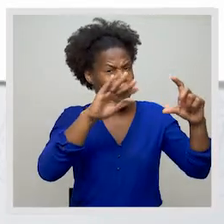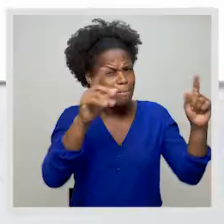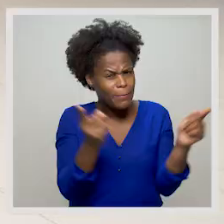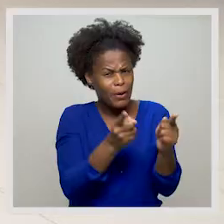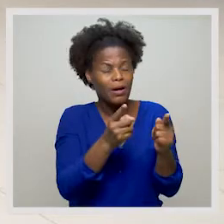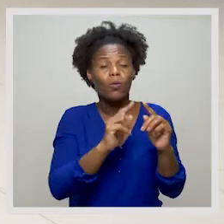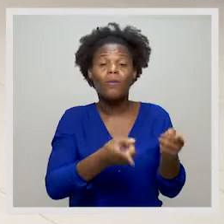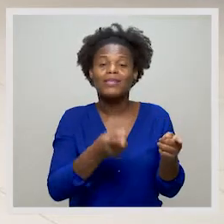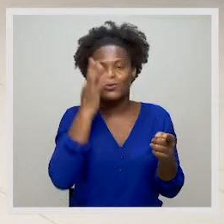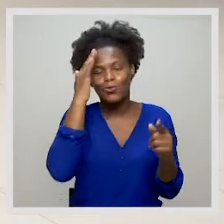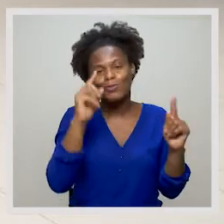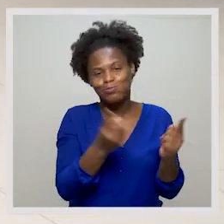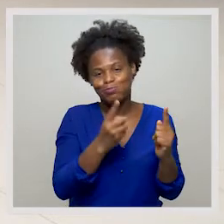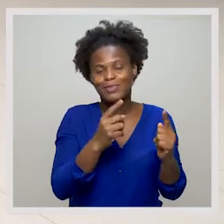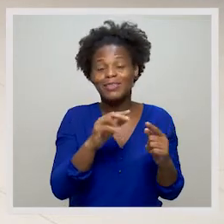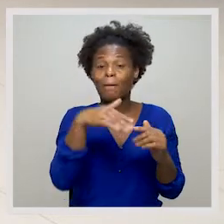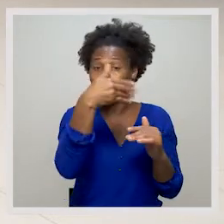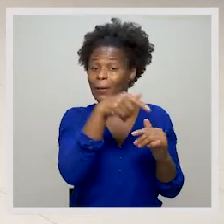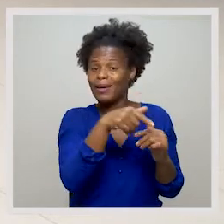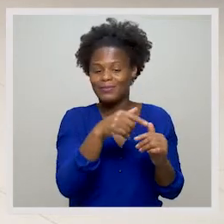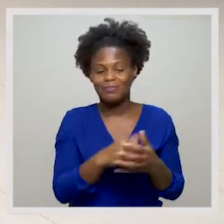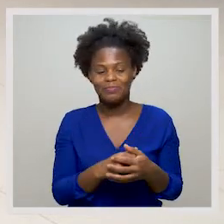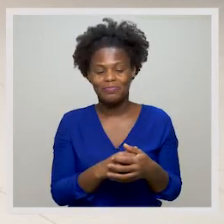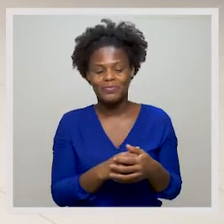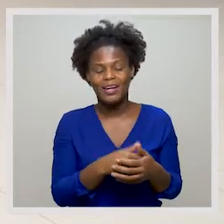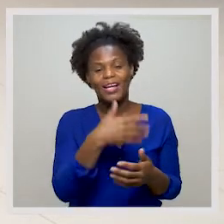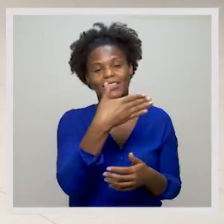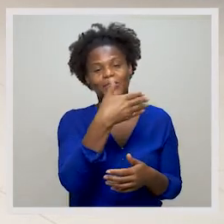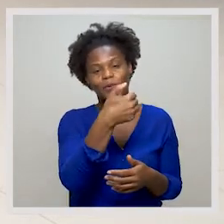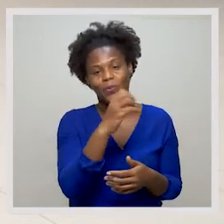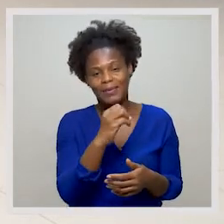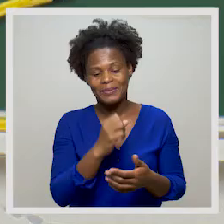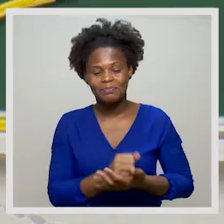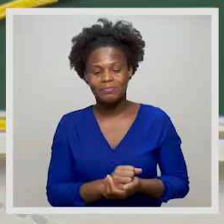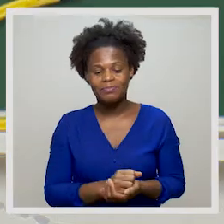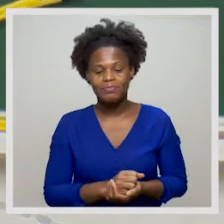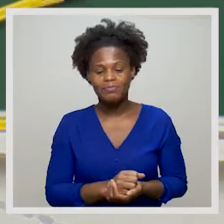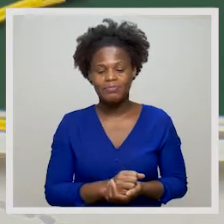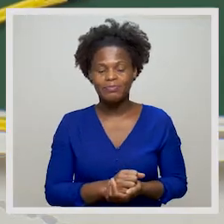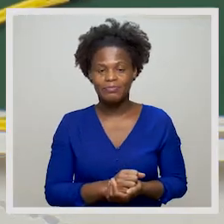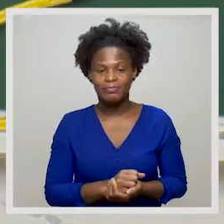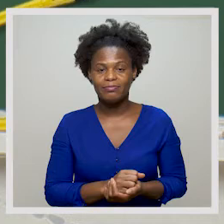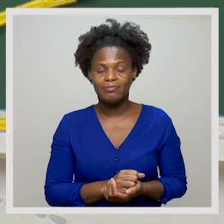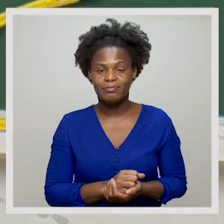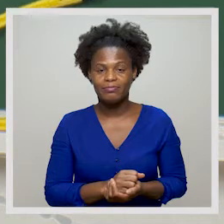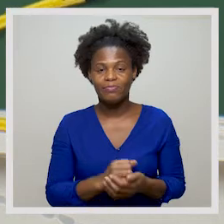dado. Então, temos a nossa primeira classe. 150